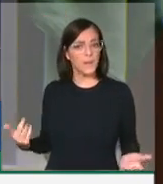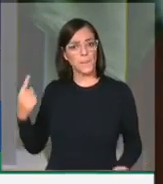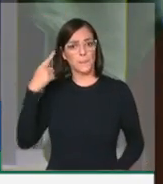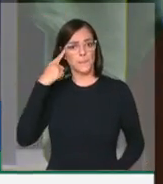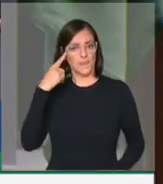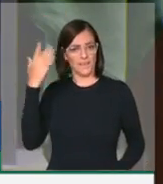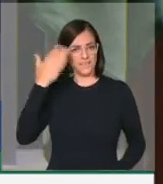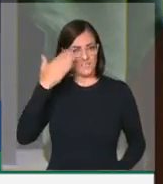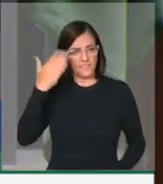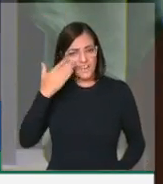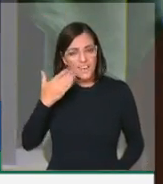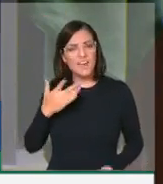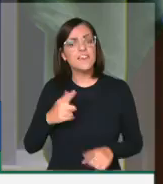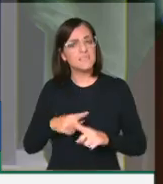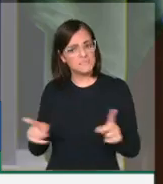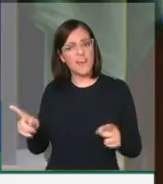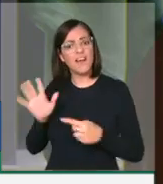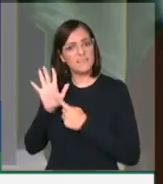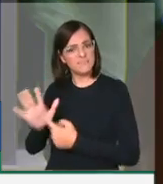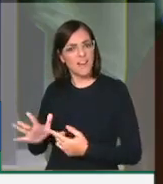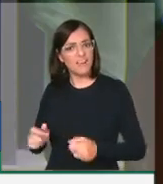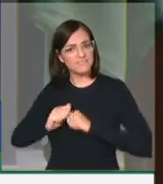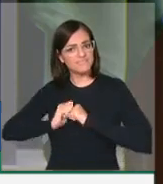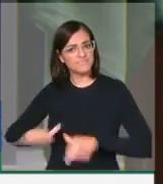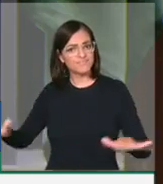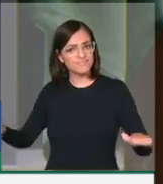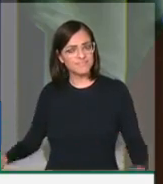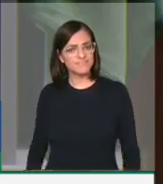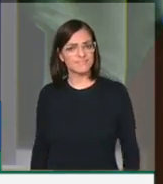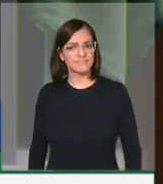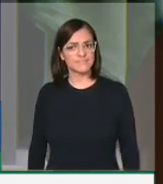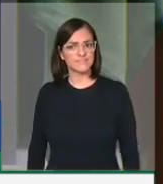anonimato aquilo que profundamente...